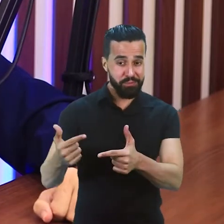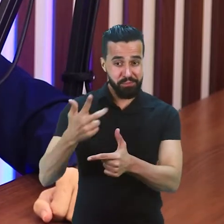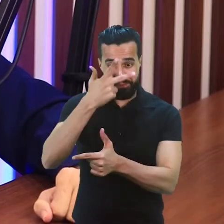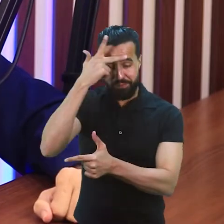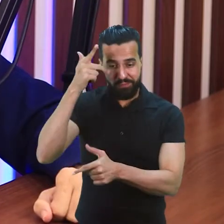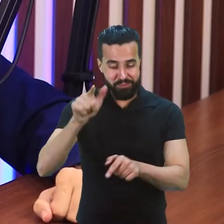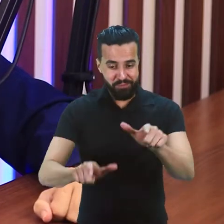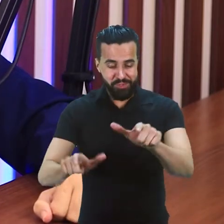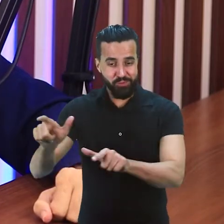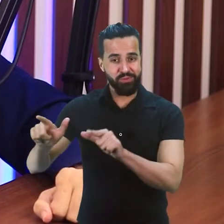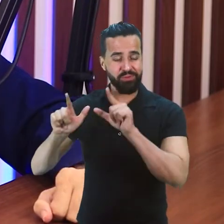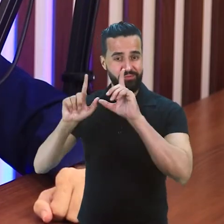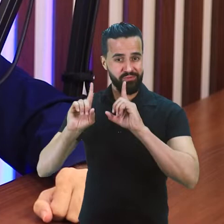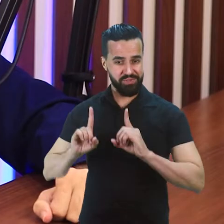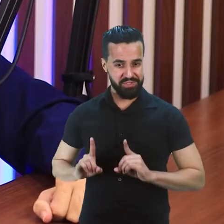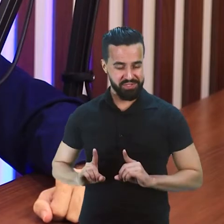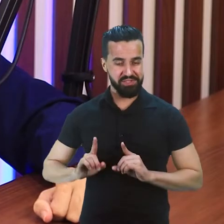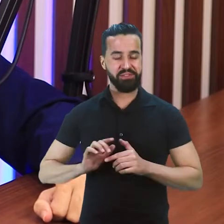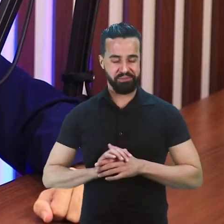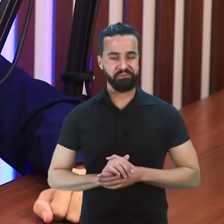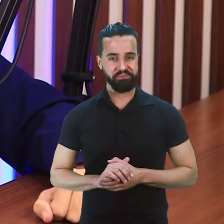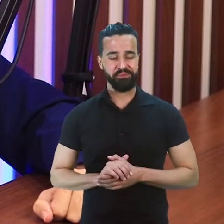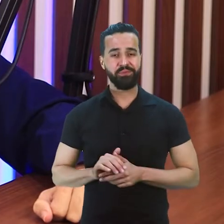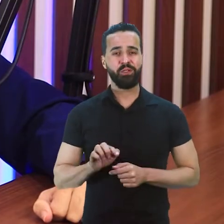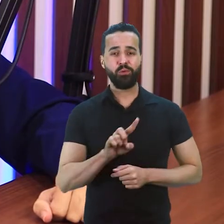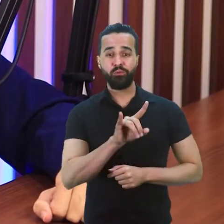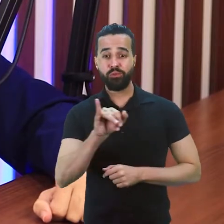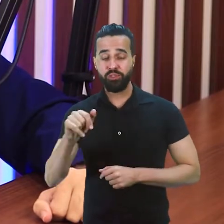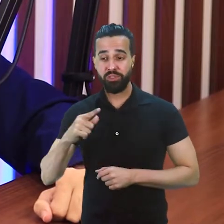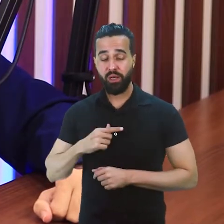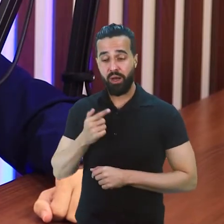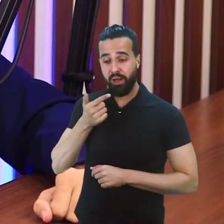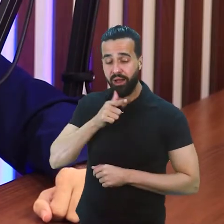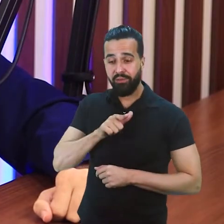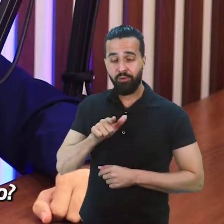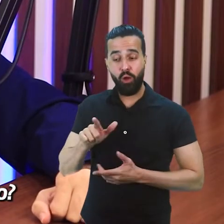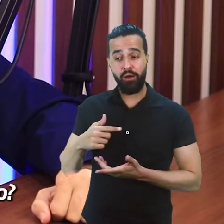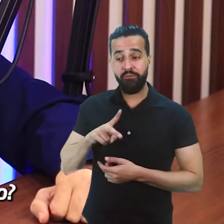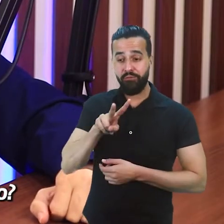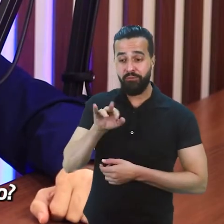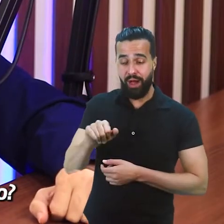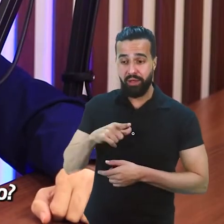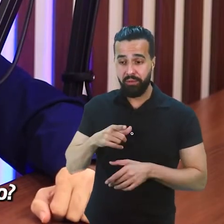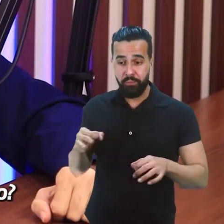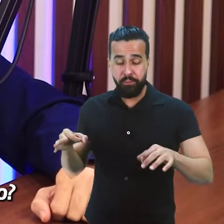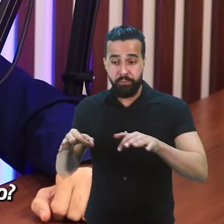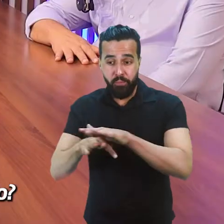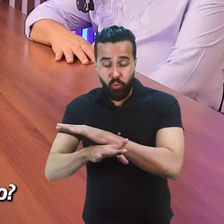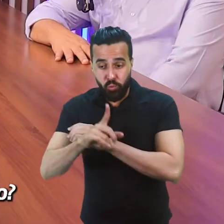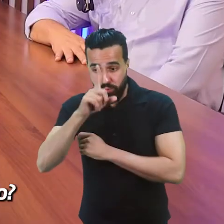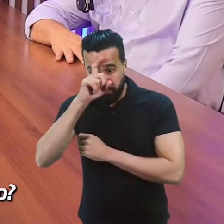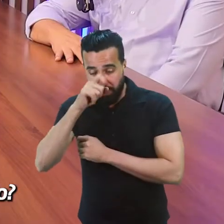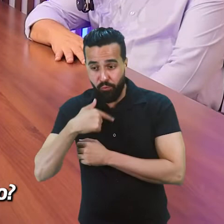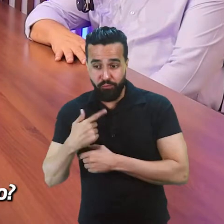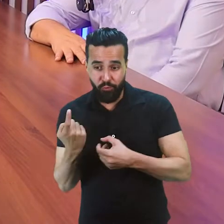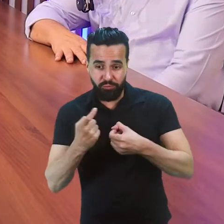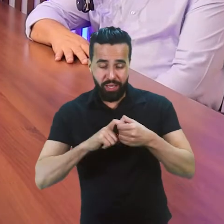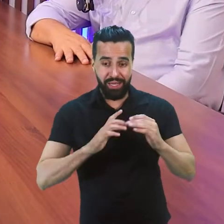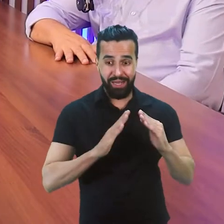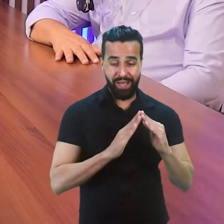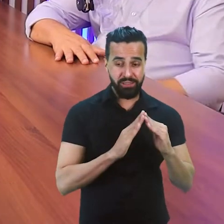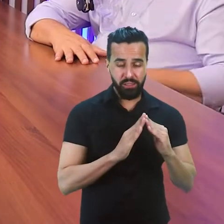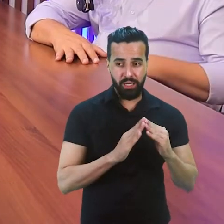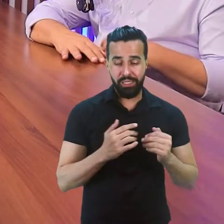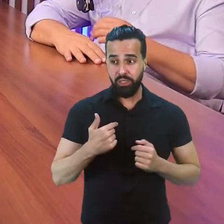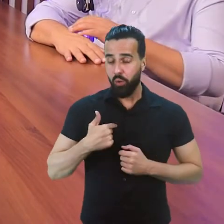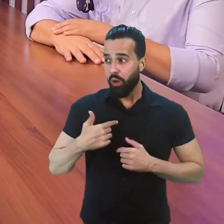no dia que chegou minha alta, me avisaram, ó, daqui 3 dias você vai ter alta, rapaz, pensa num cara que ficou preocupado. Eu queria